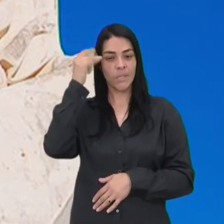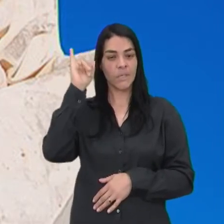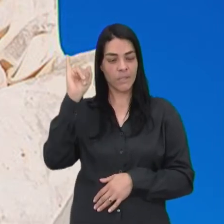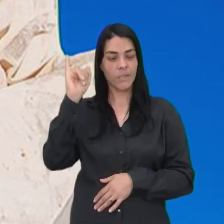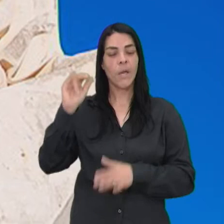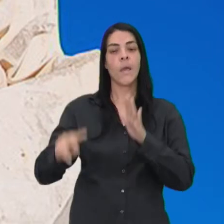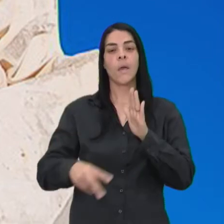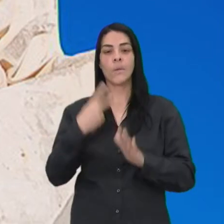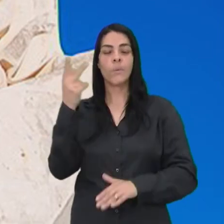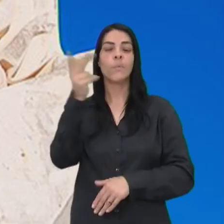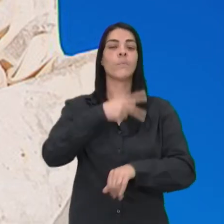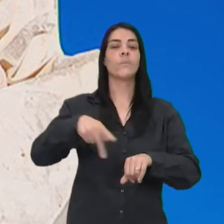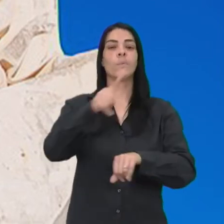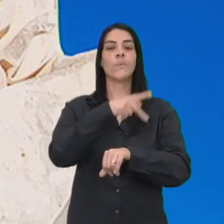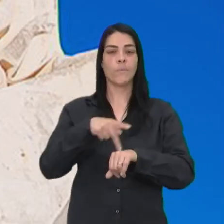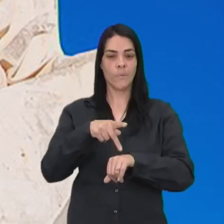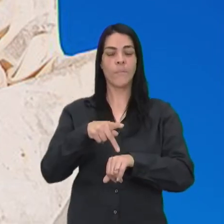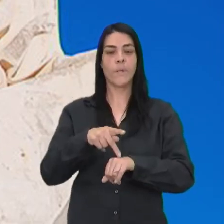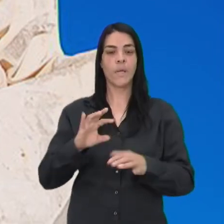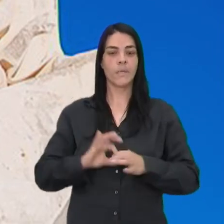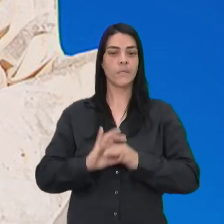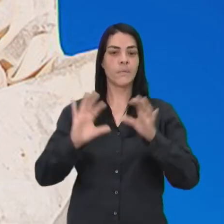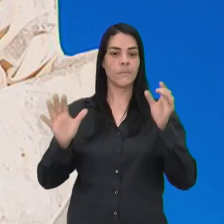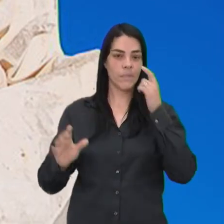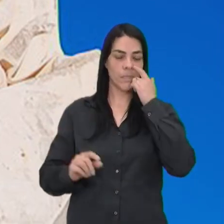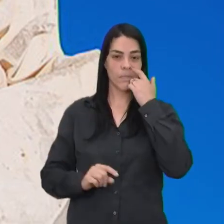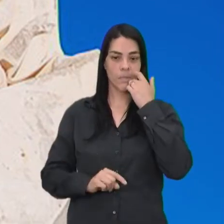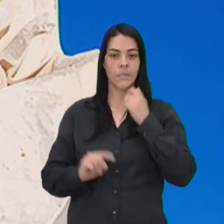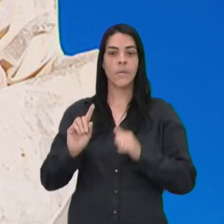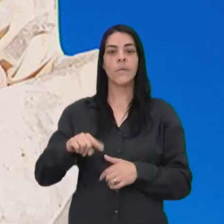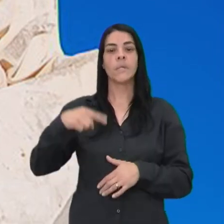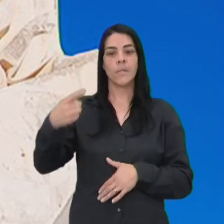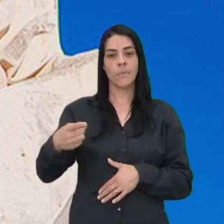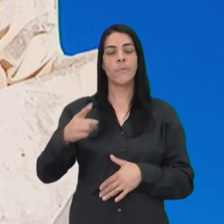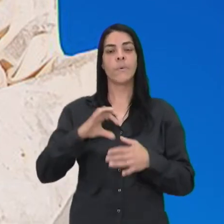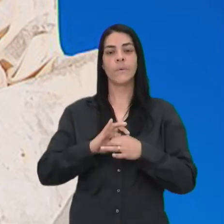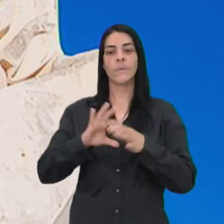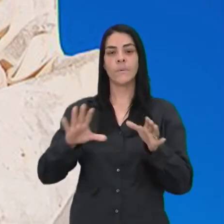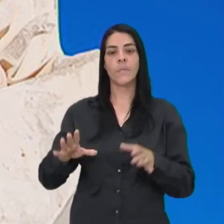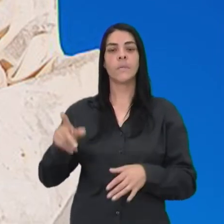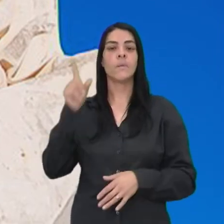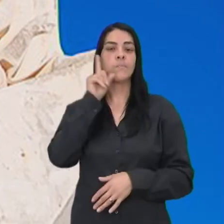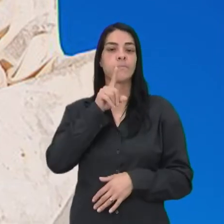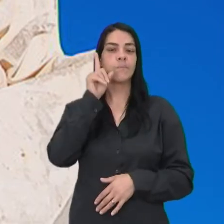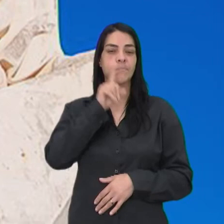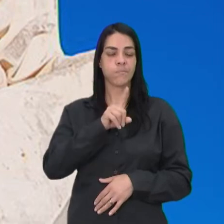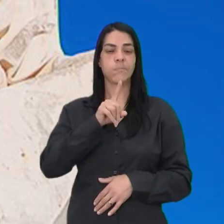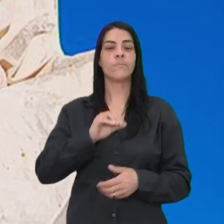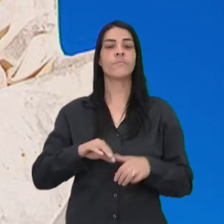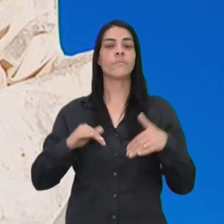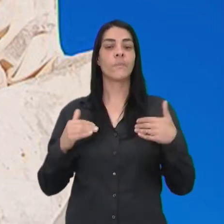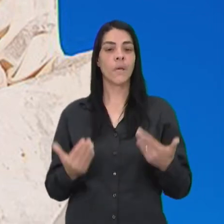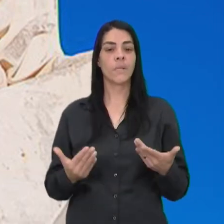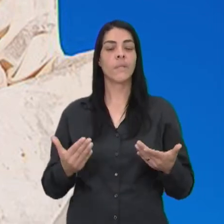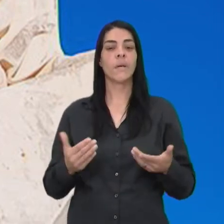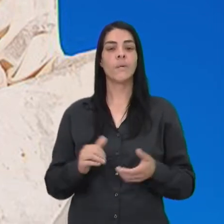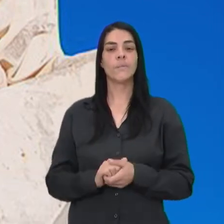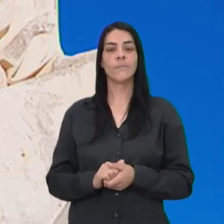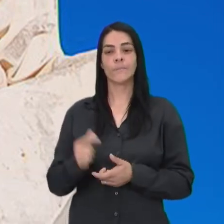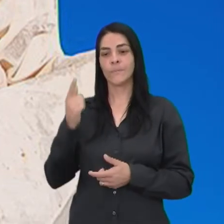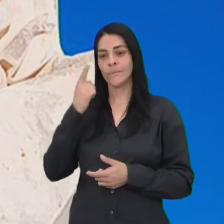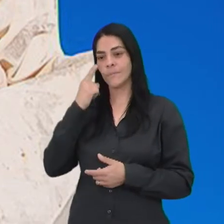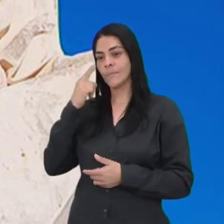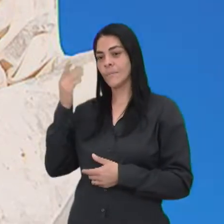país independente logo depois da independência dos Estados Unidos. É desse tipo de revolução que a gente está falando. Então ela está aí na tela.